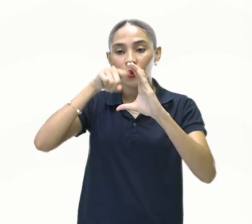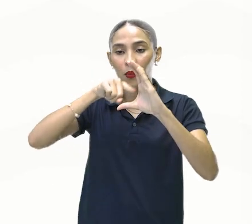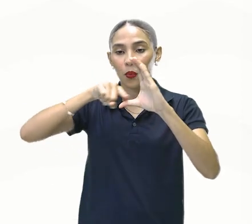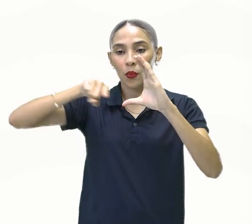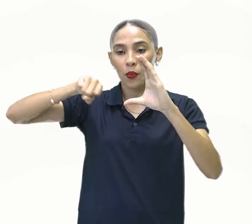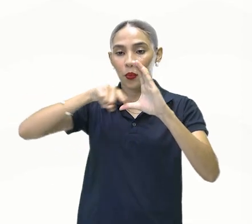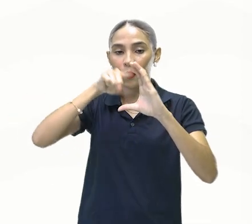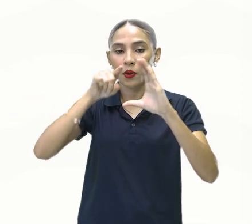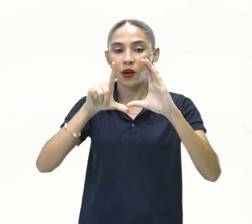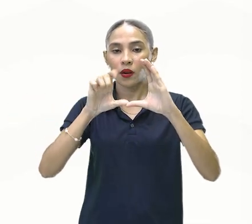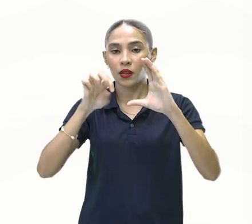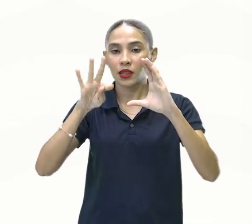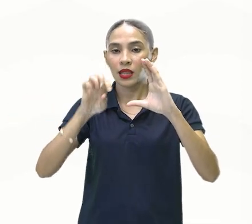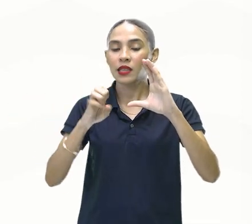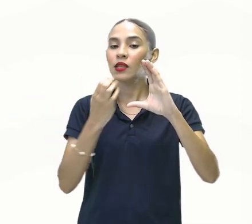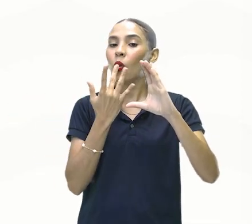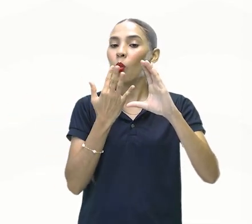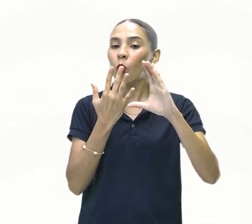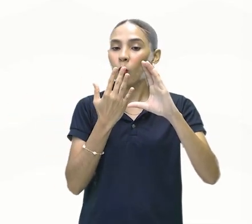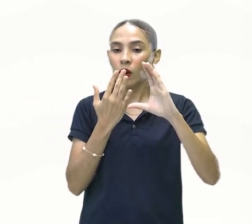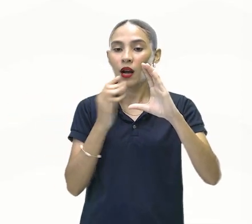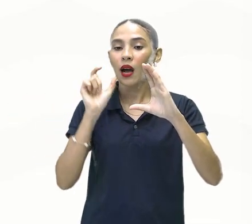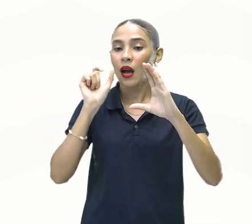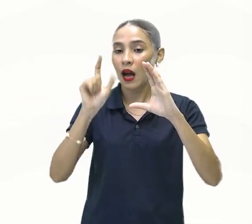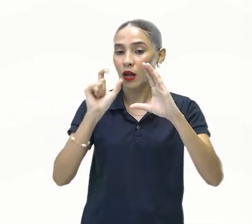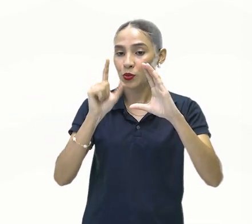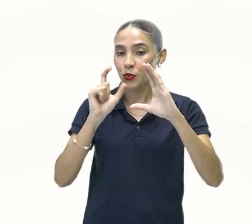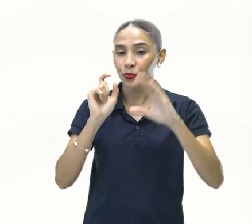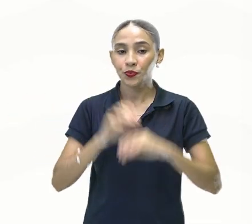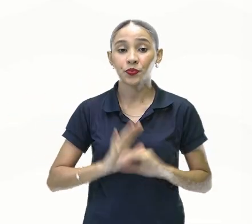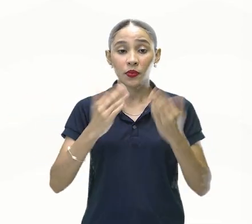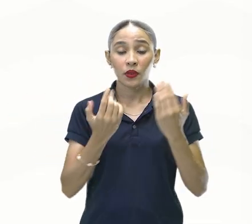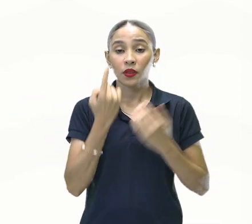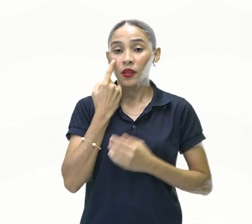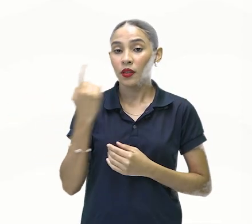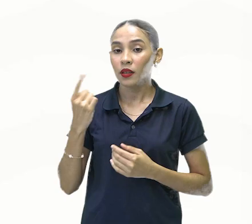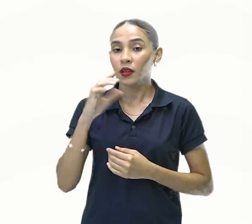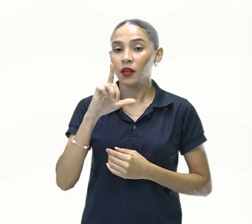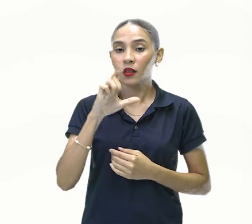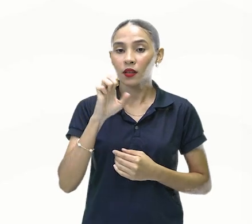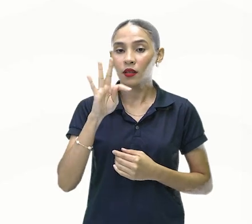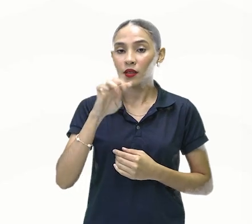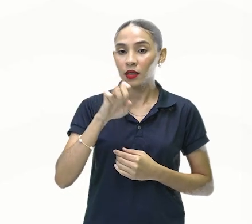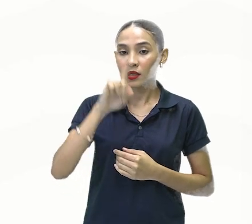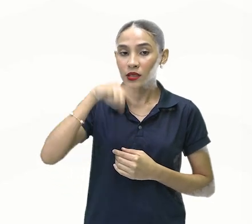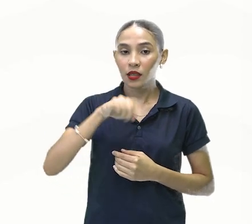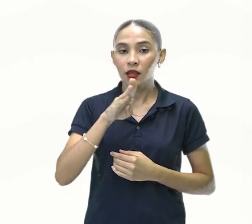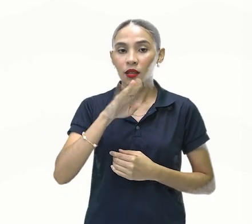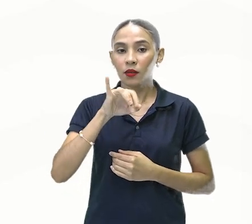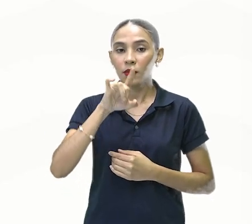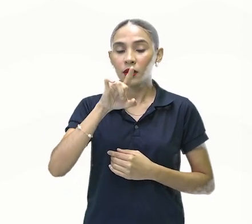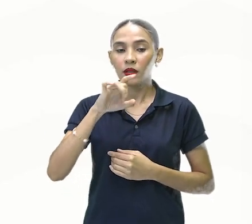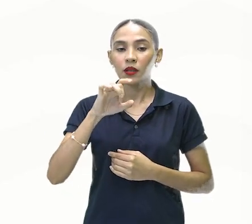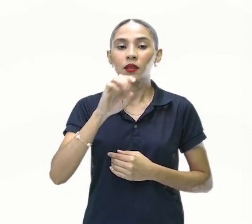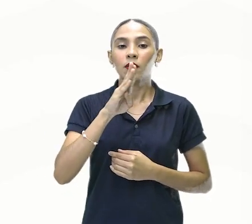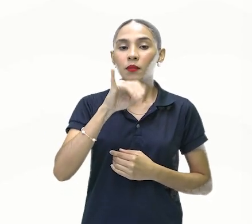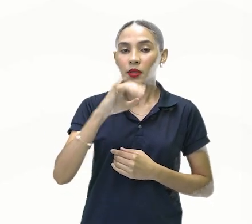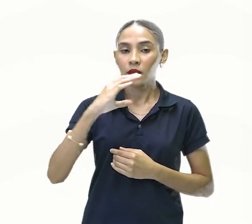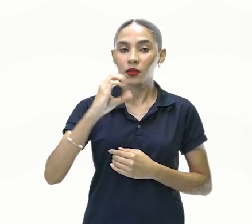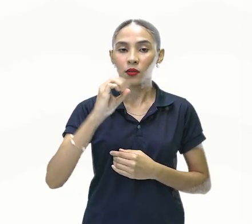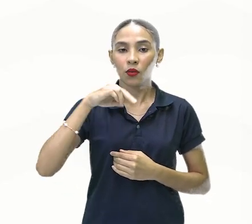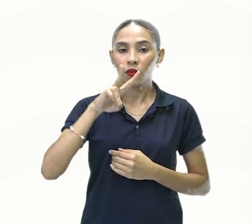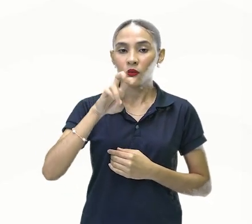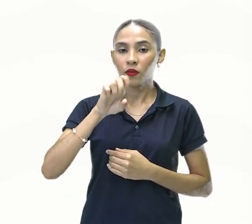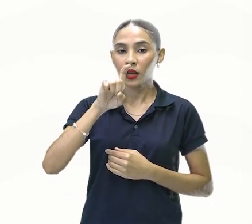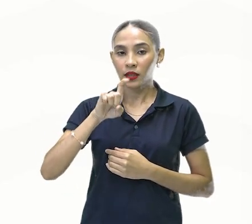né? Essa partezinha que está colorida aí em azul para você. Então, essa lente aí é uma lente biconvexa.